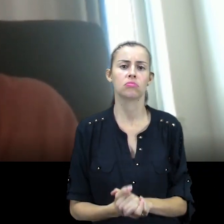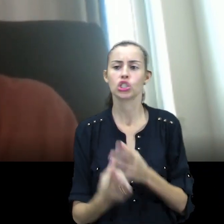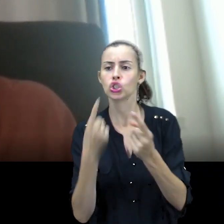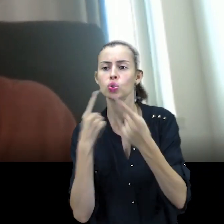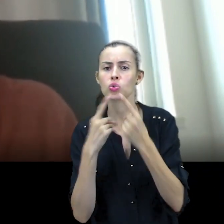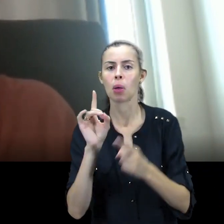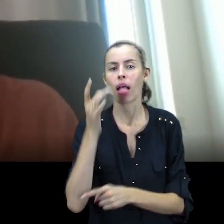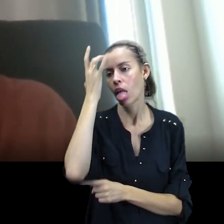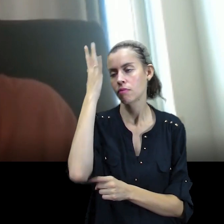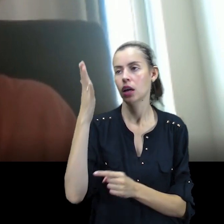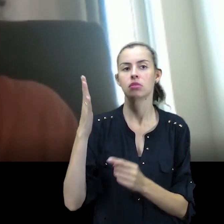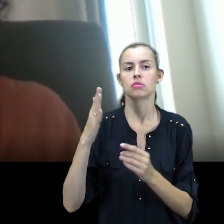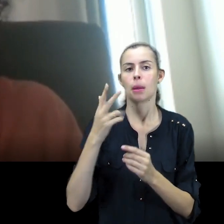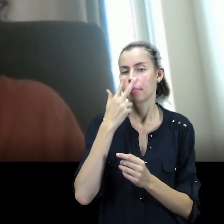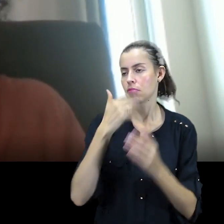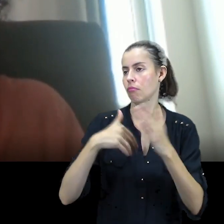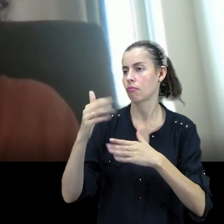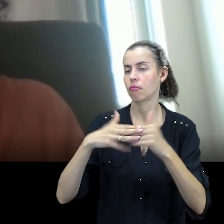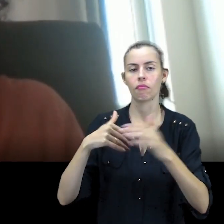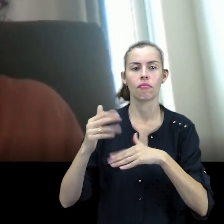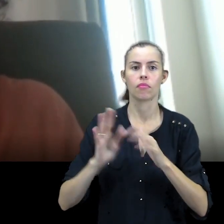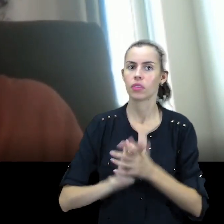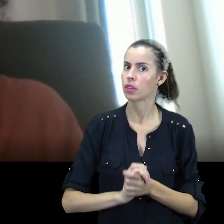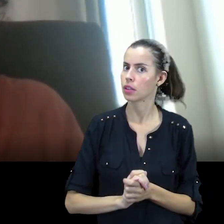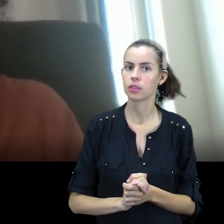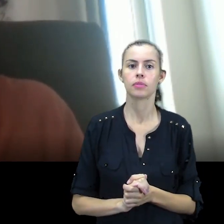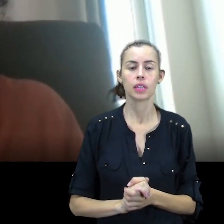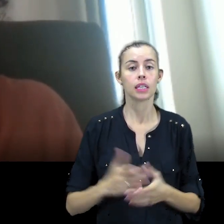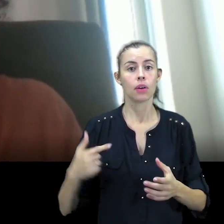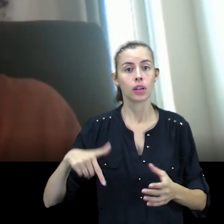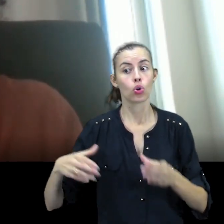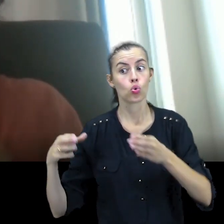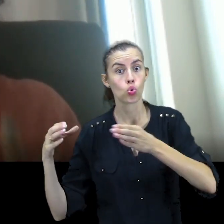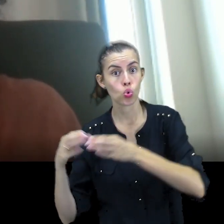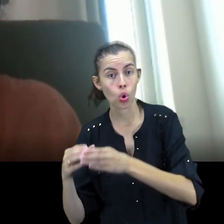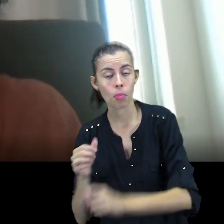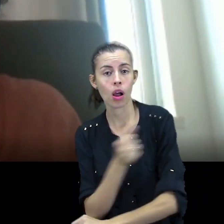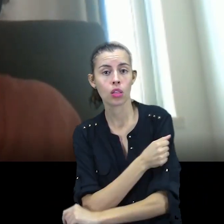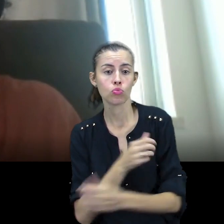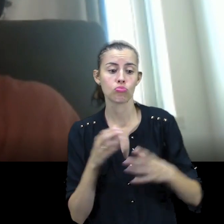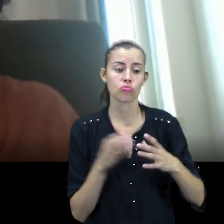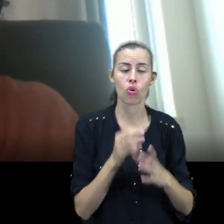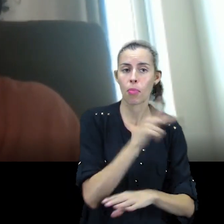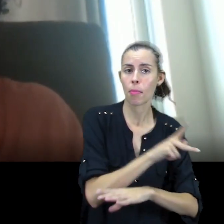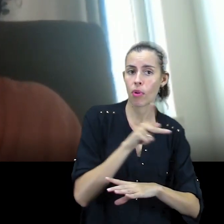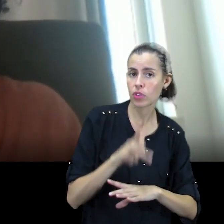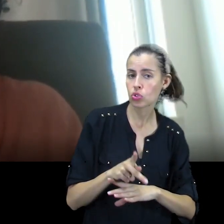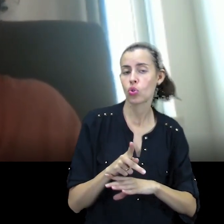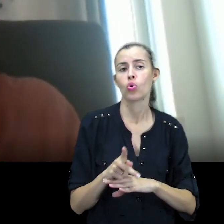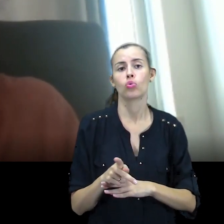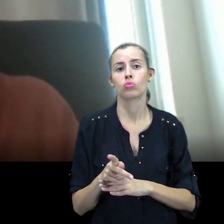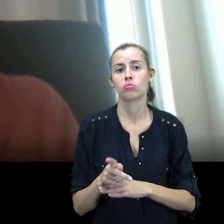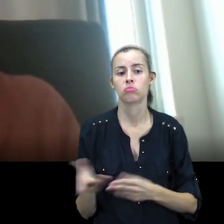atuante nos órgãos deliberativos. E, assim, analisada pelos setores competentes.